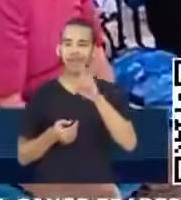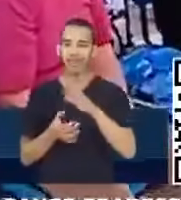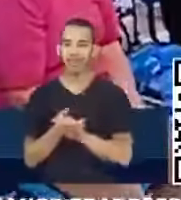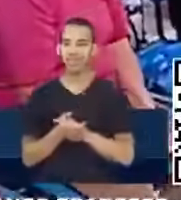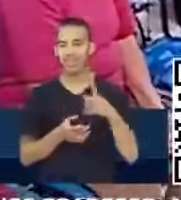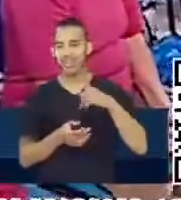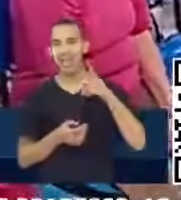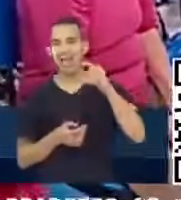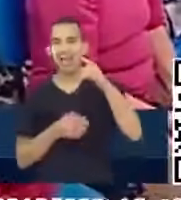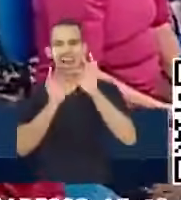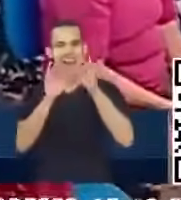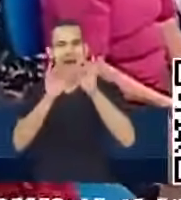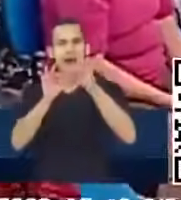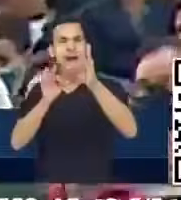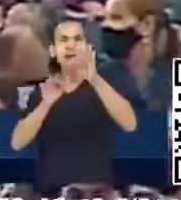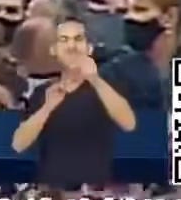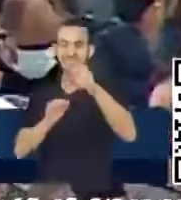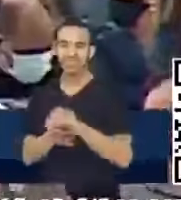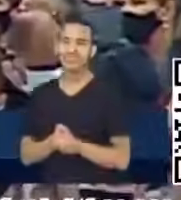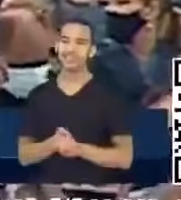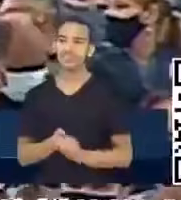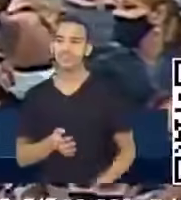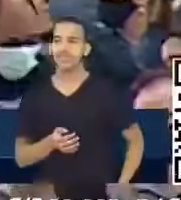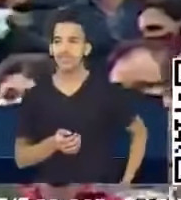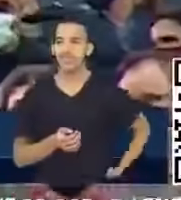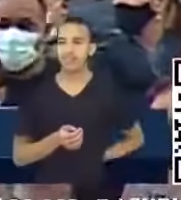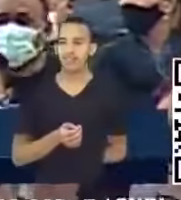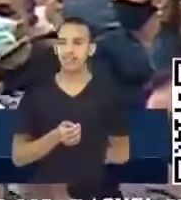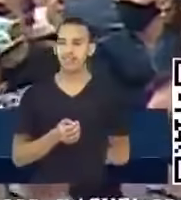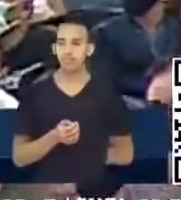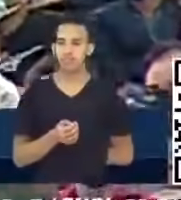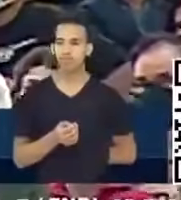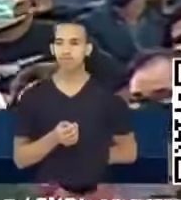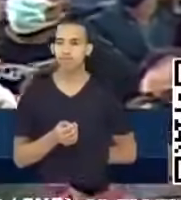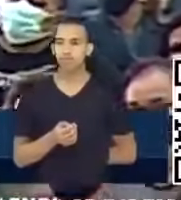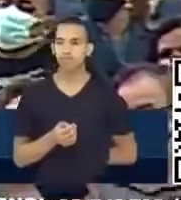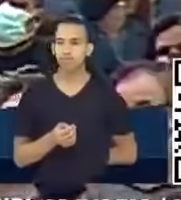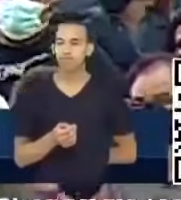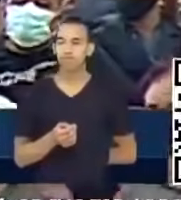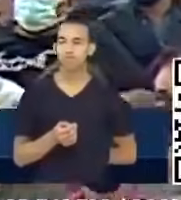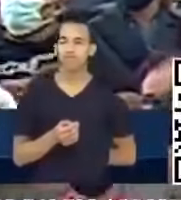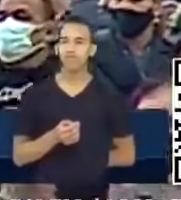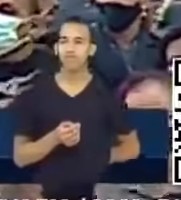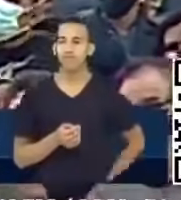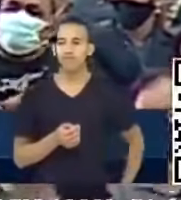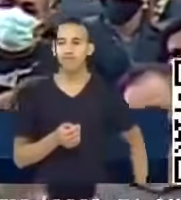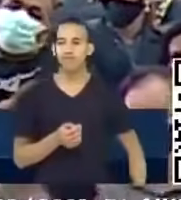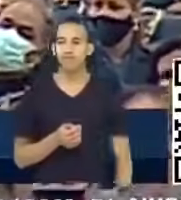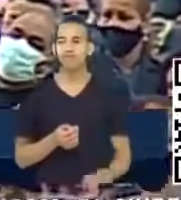coisa de pia ó lá E aí o quanto é coisa no filme